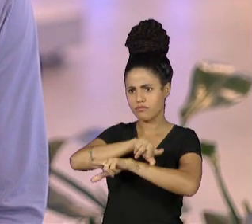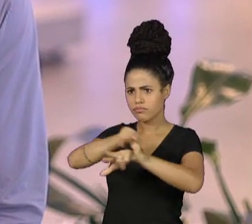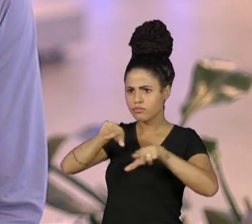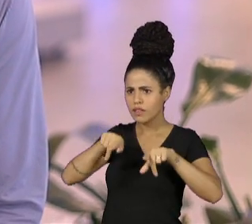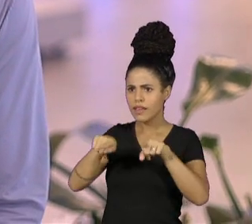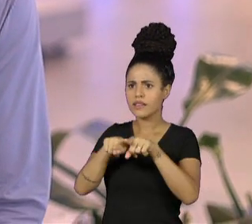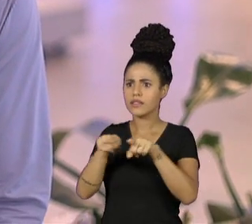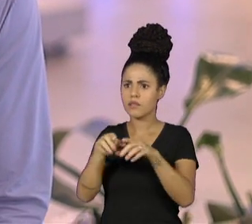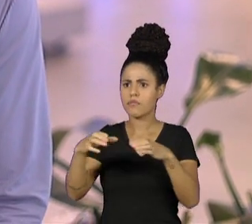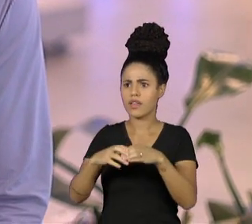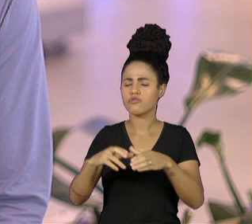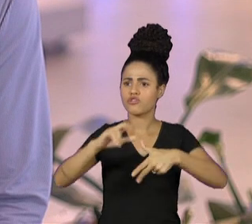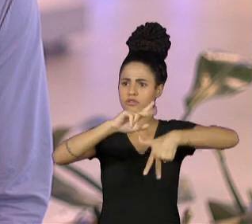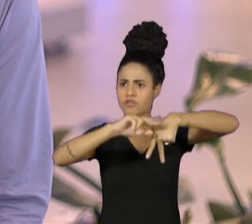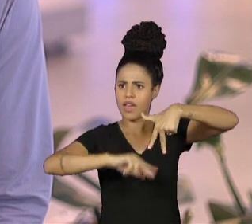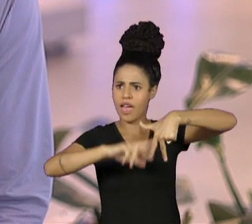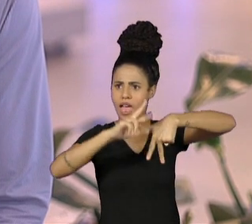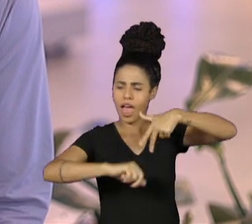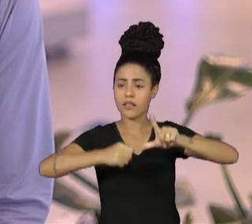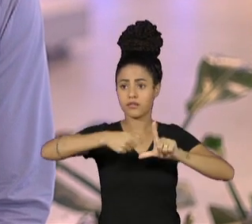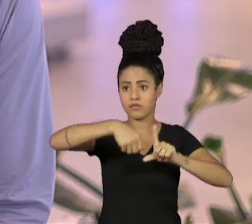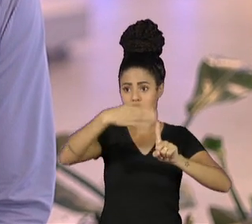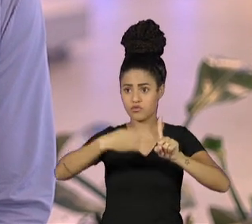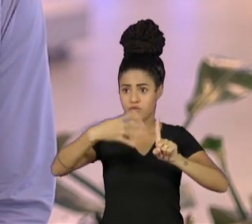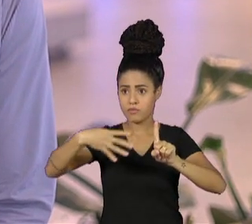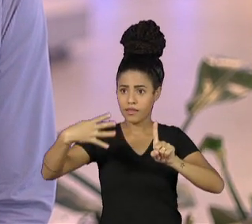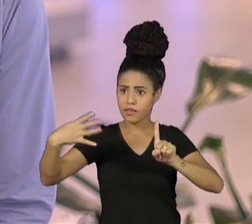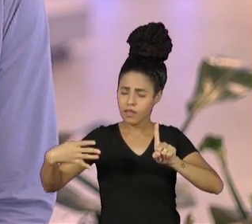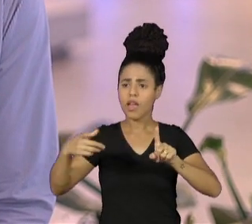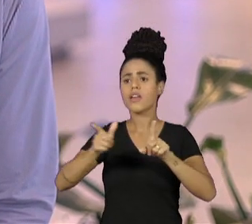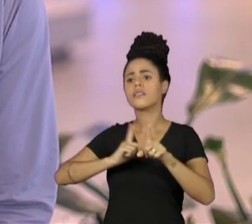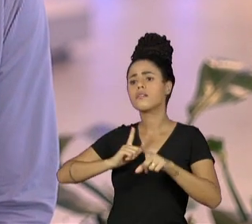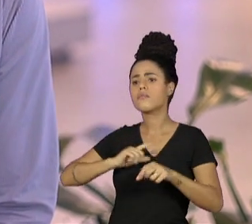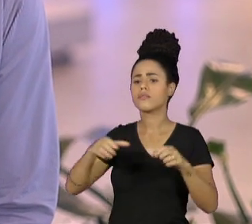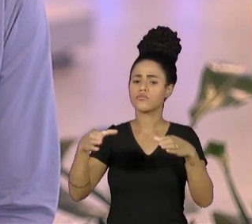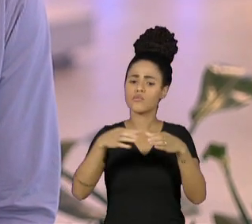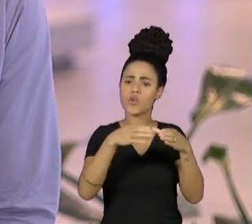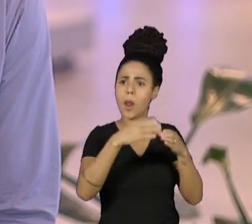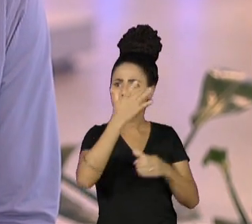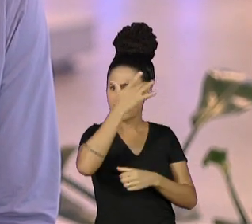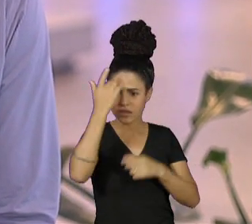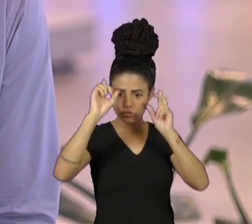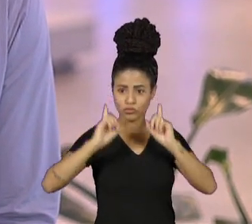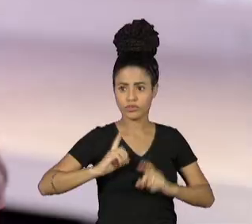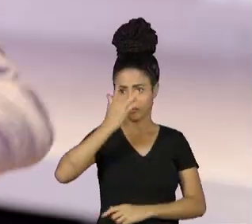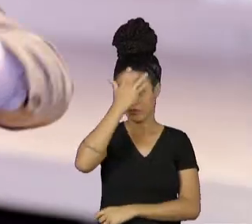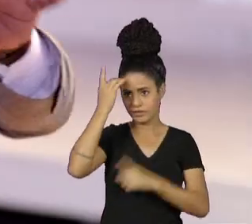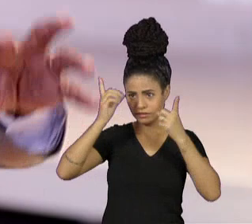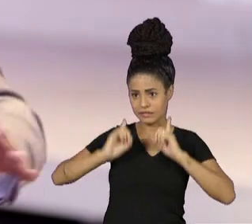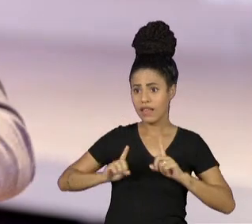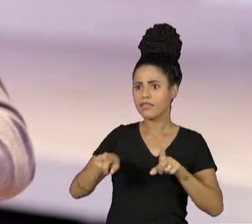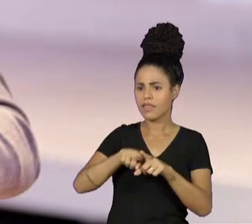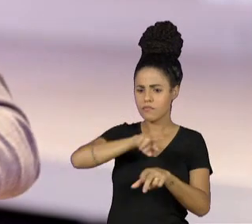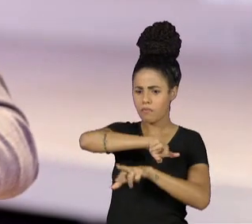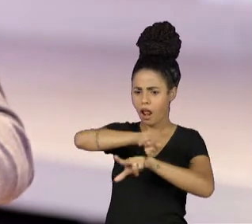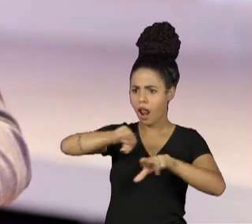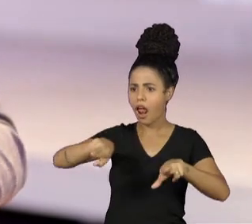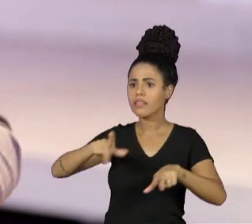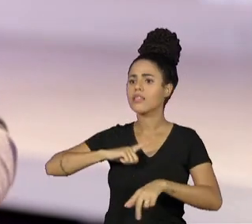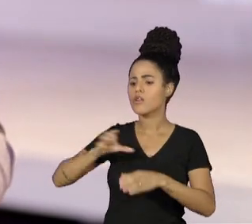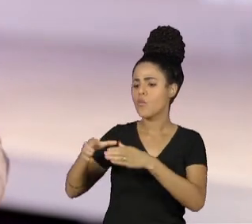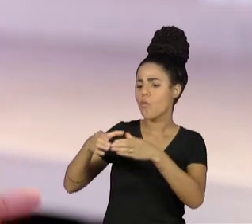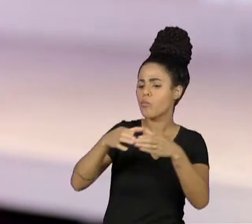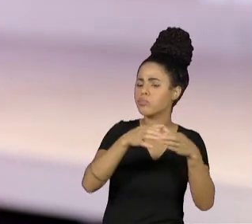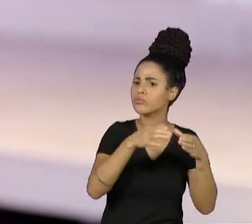de gênero, LGBTQIA+, e o grupo de pessoas com deficiência. Quer dizer, todos estão